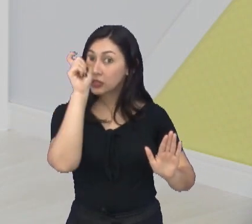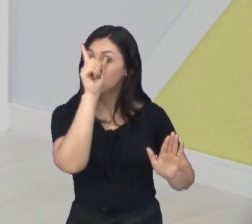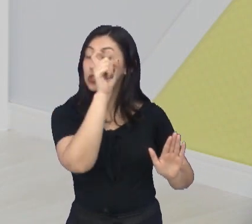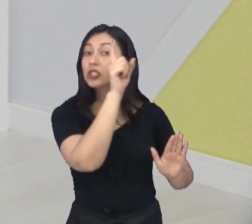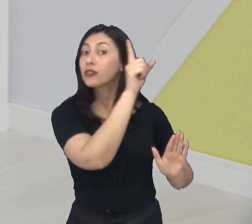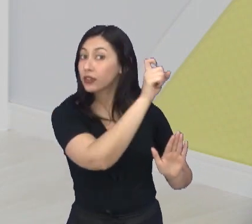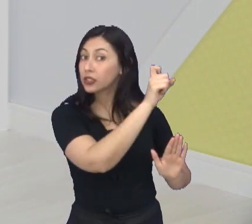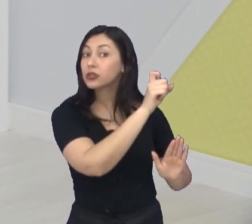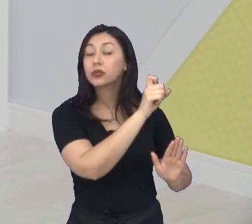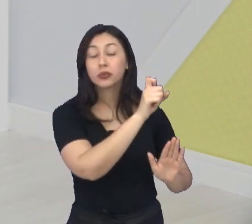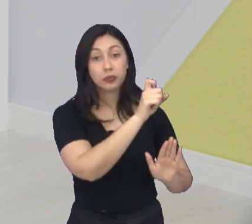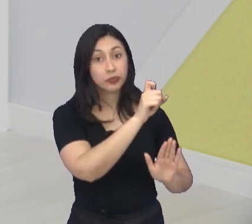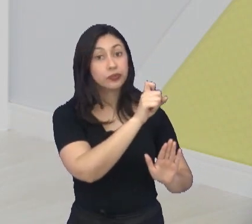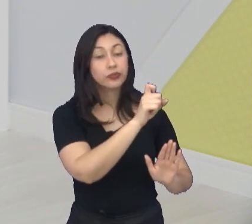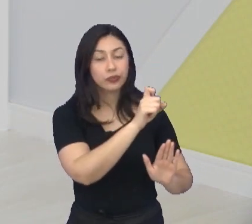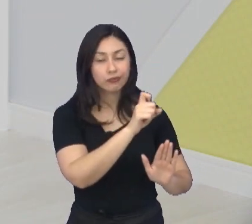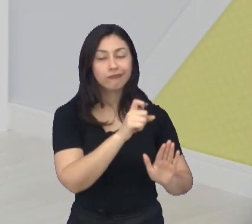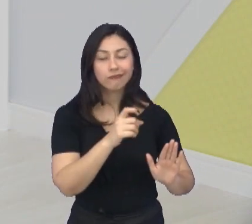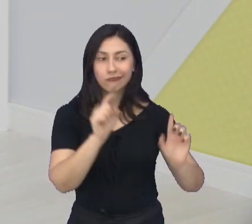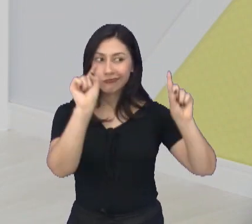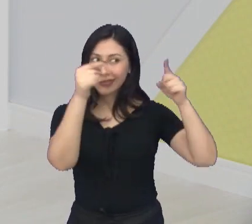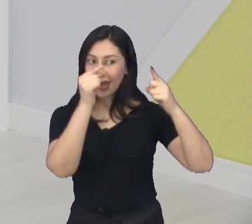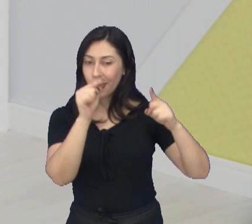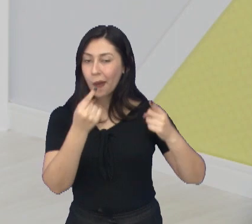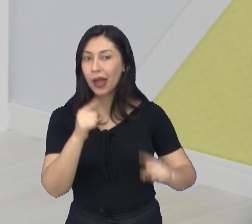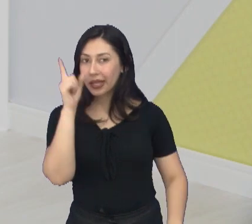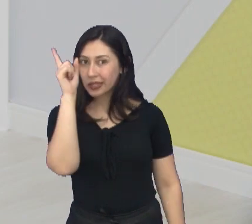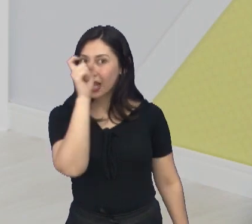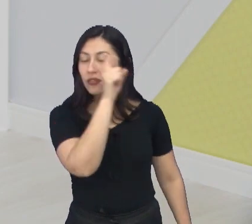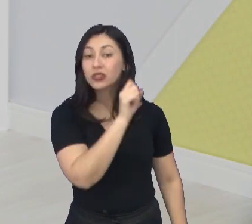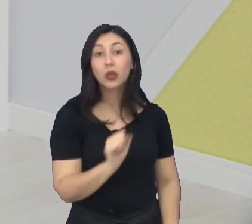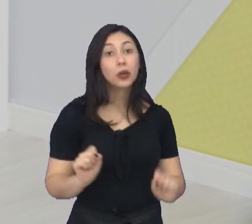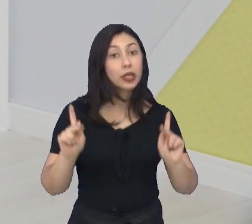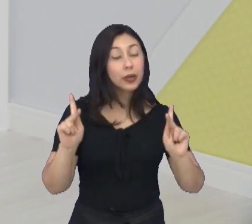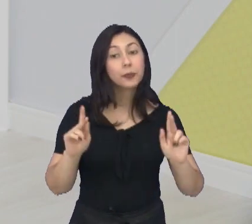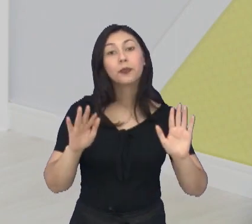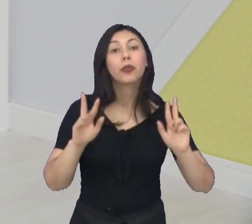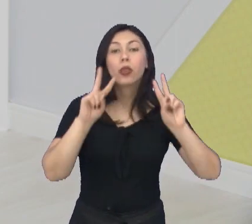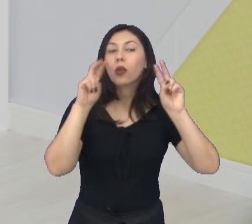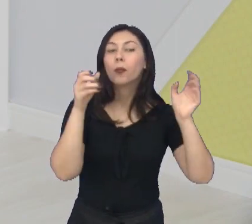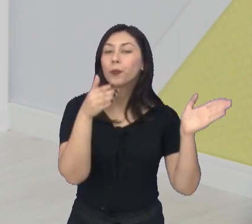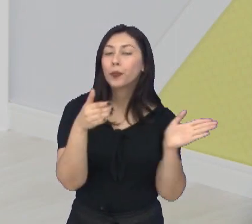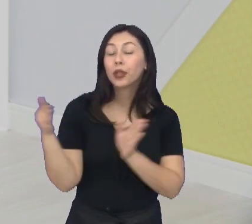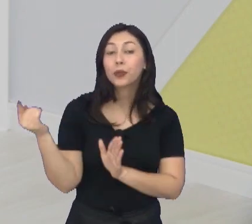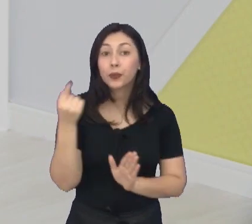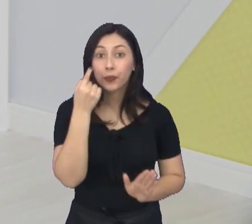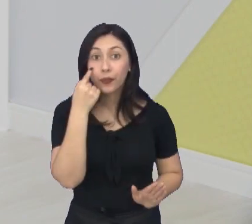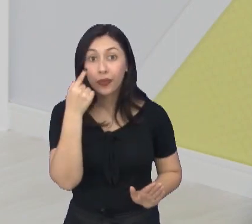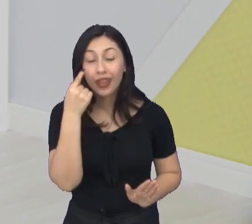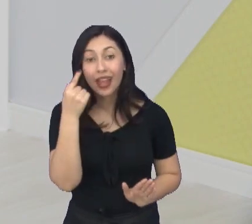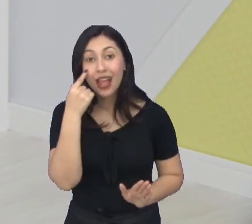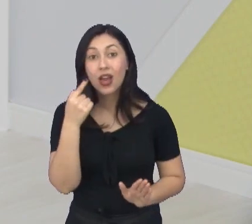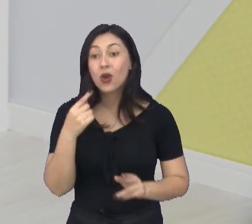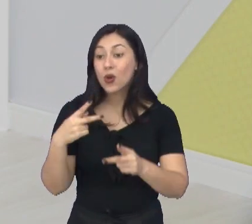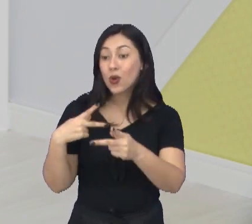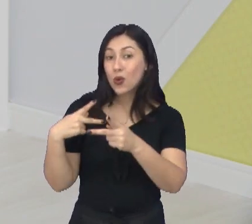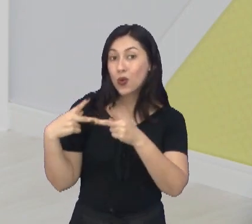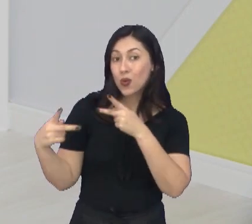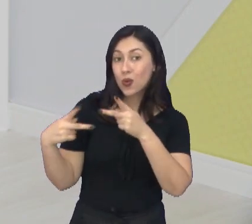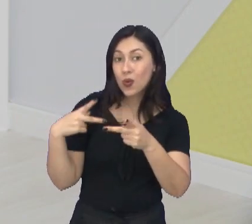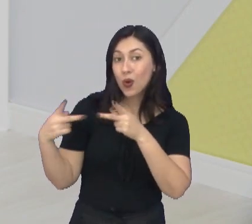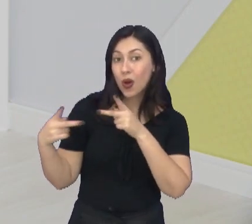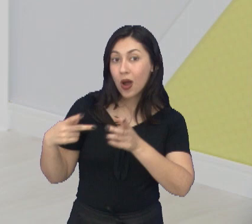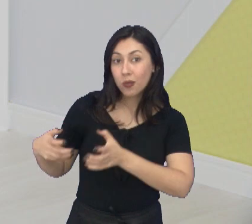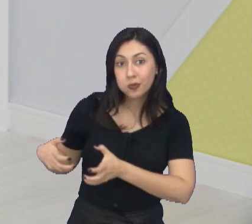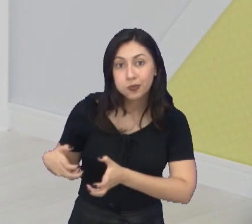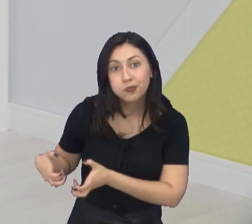são pedreiras para o São José aí na competição, tá certo? Brunão, mudando de assunto, olha só, São José Rugby Feminino conquistou o título